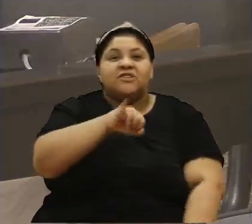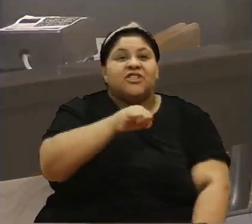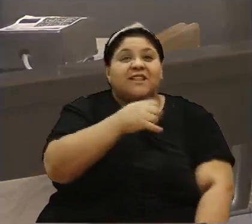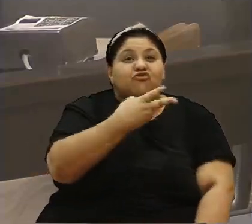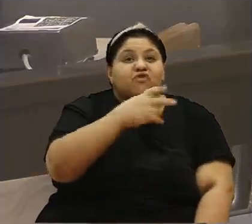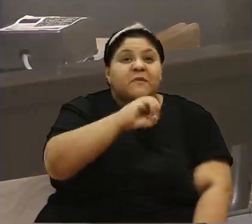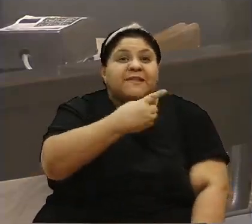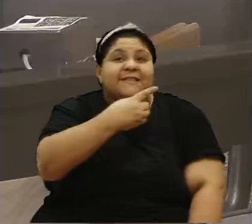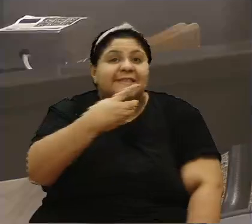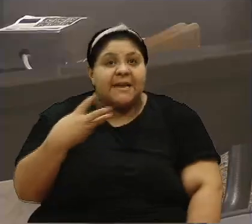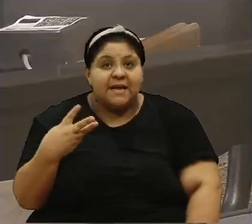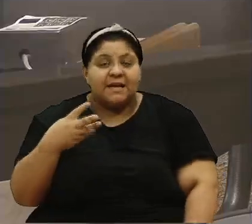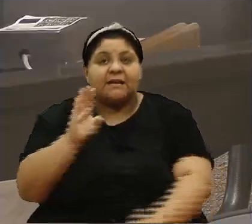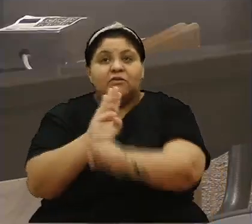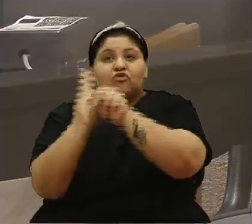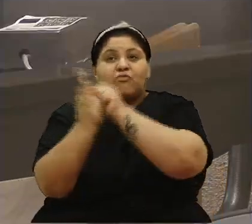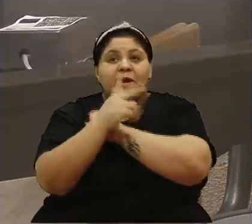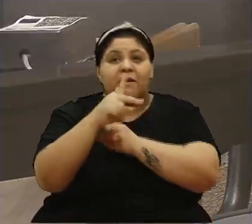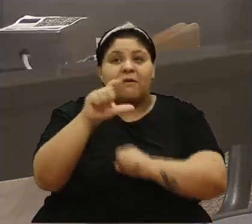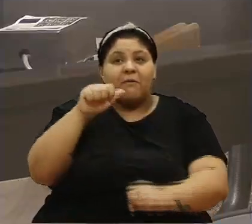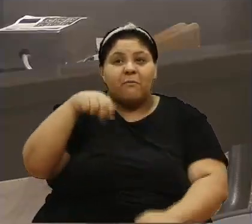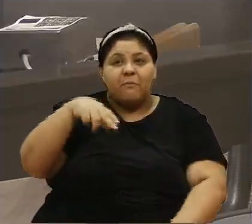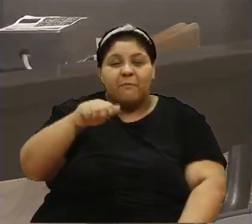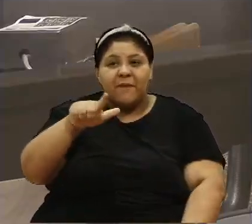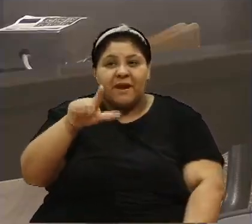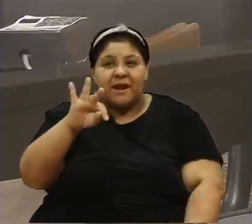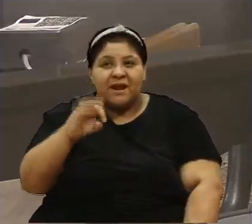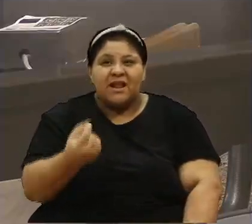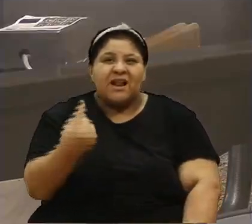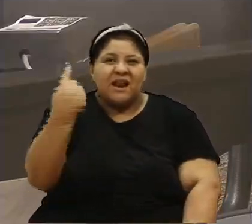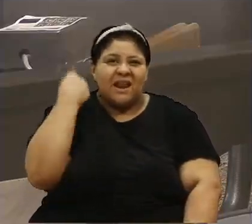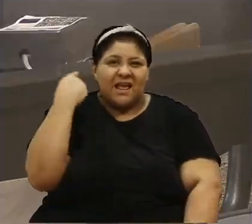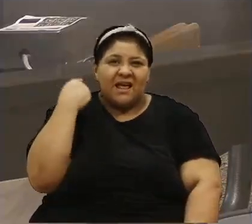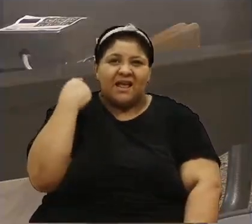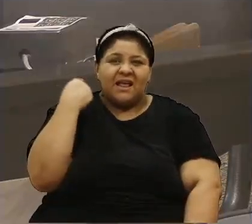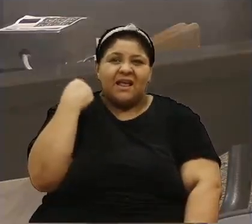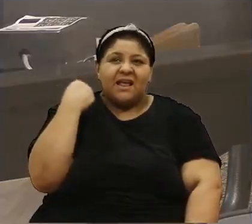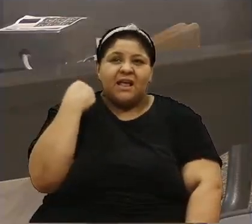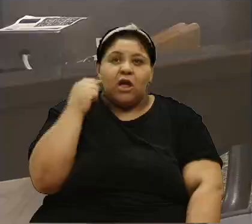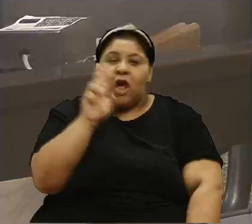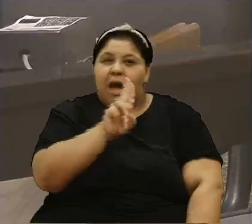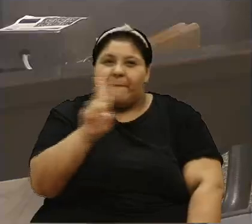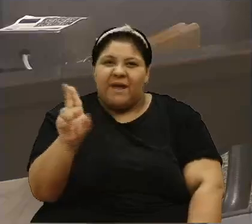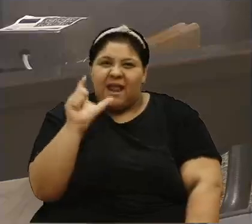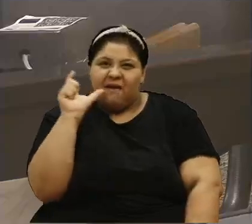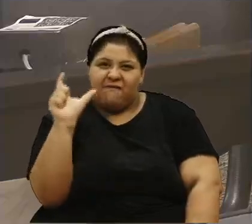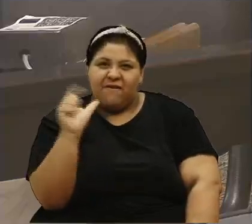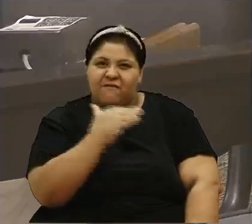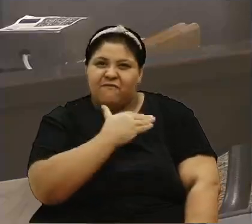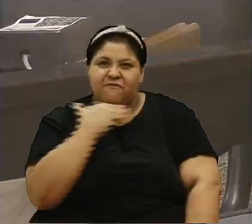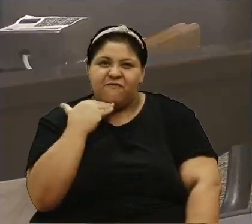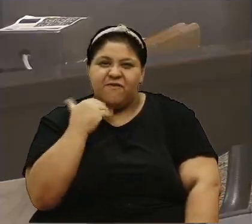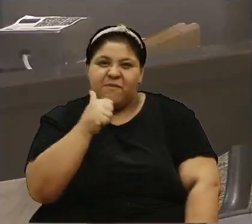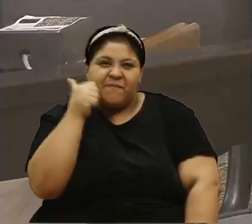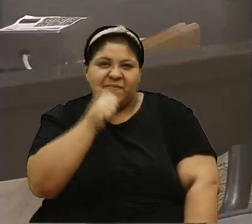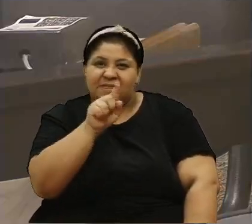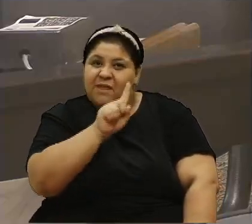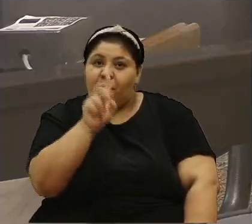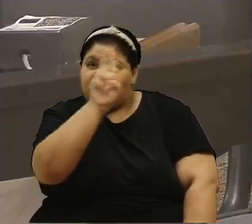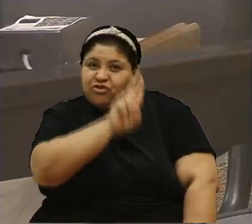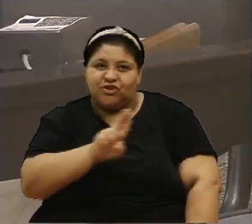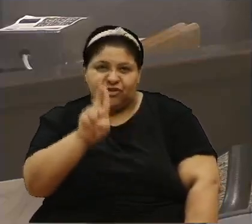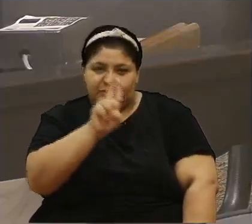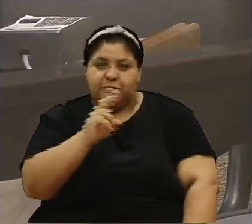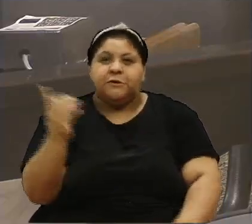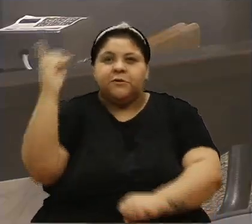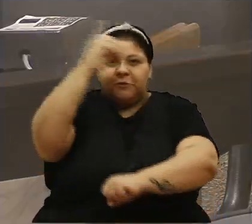2013. No bairro Planalto. Na época, o crime, o termo feminicídio ainda não era utilizado. No dia do